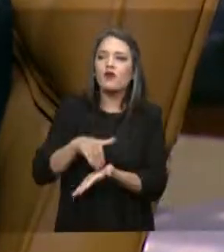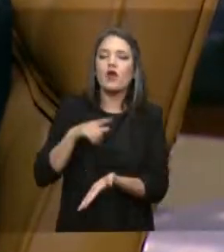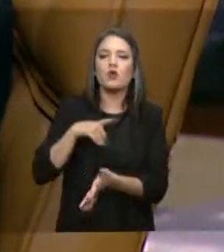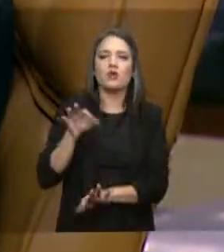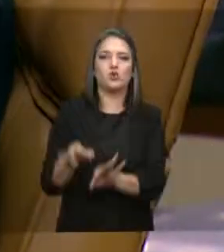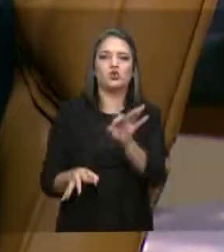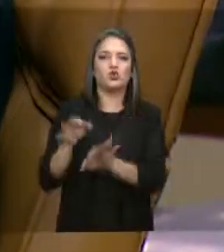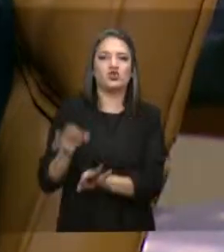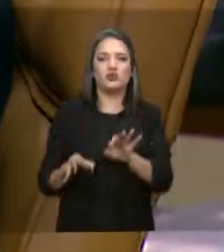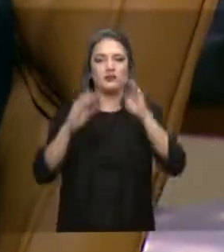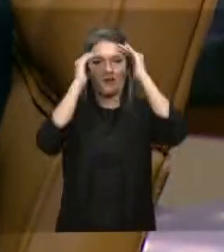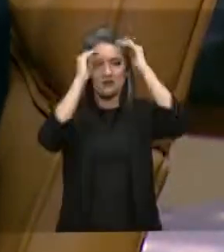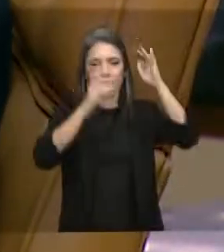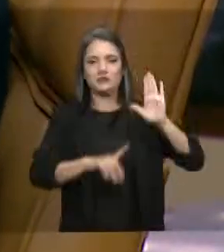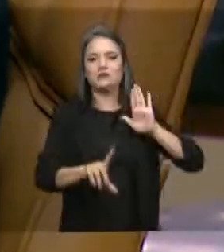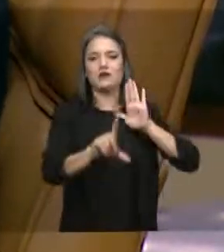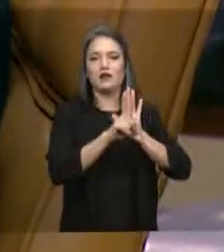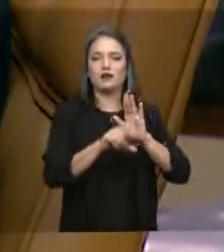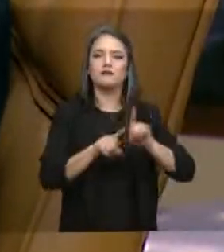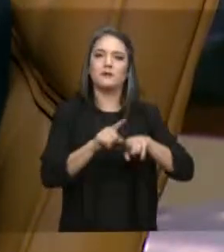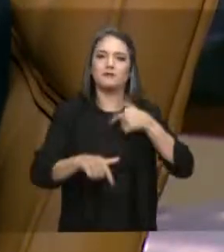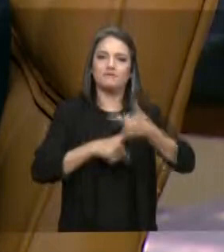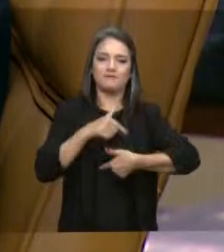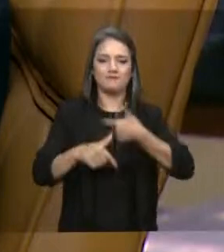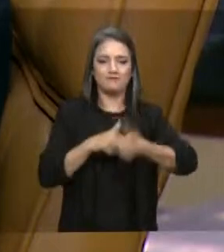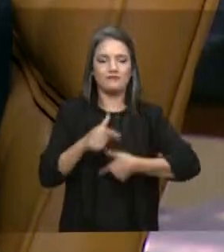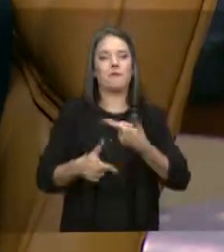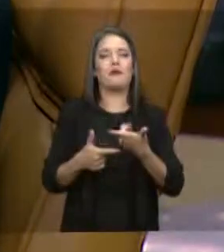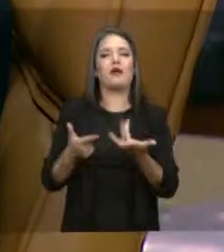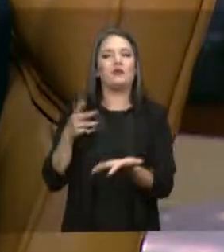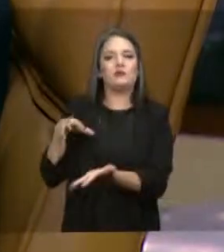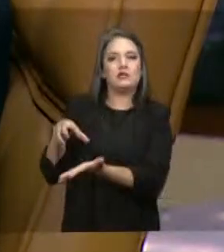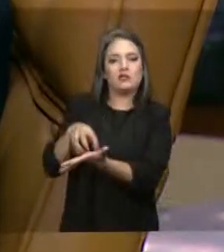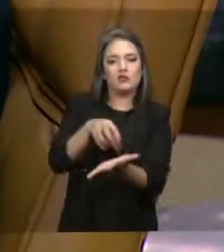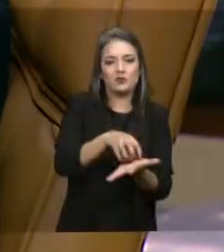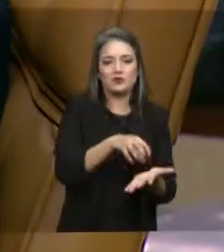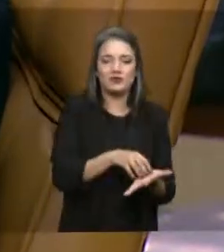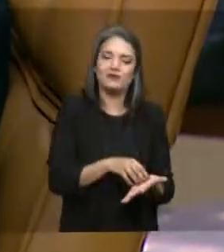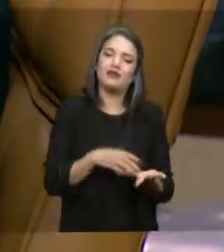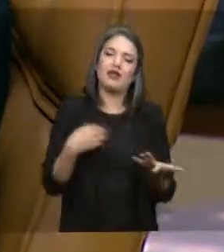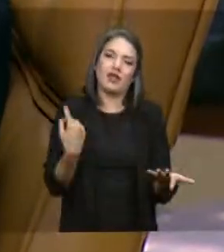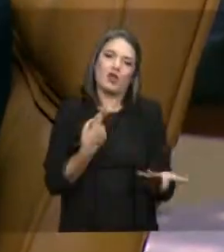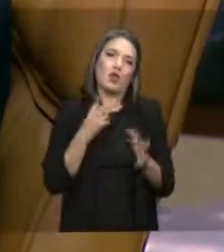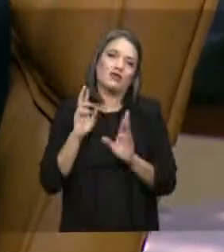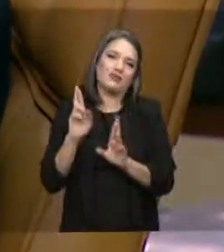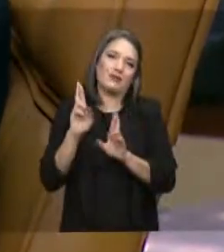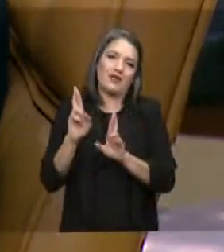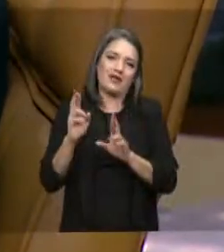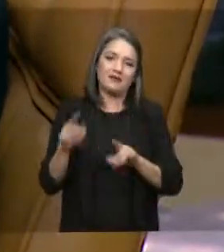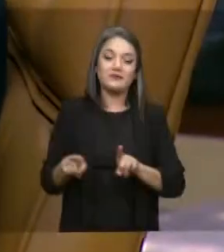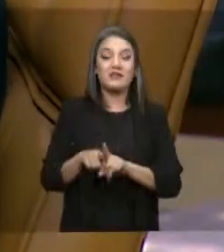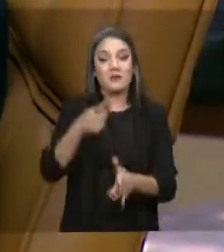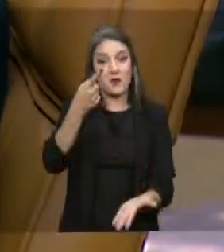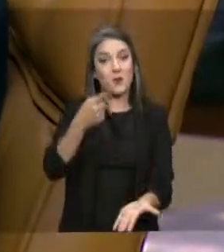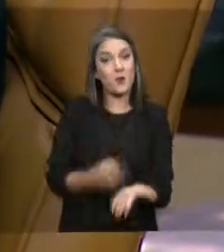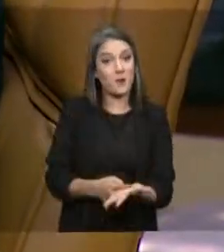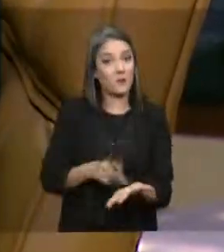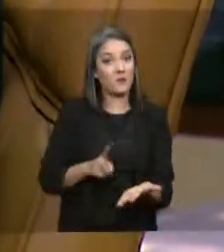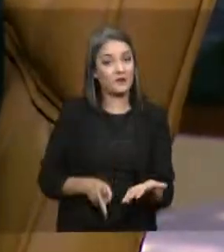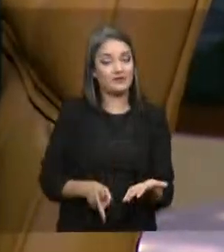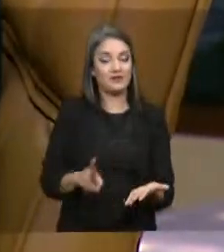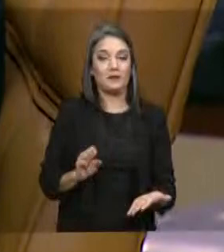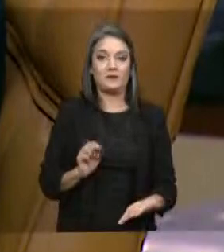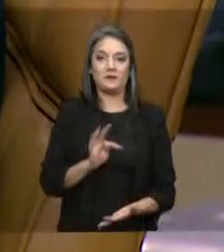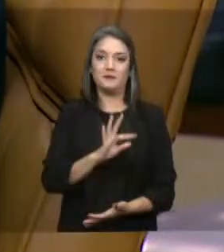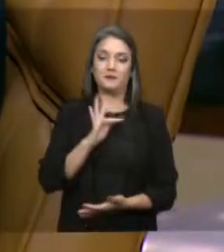processo legal e com a atuação regular das instituições é o que todos nós esperamos e é o compromisso rotineiro